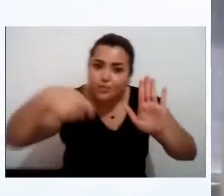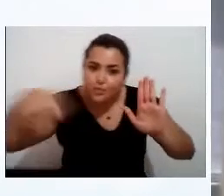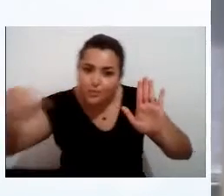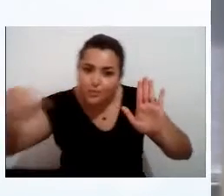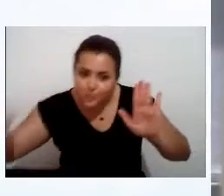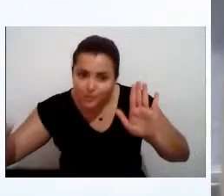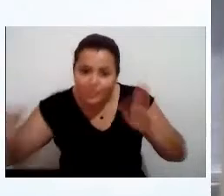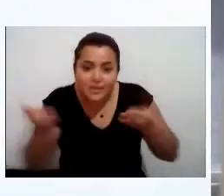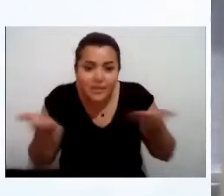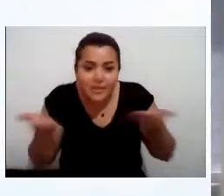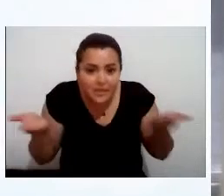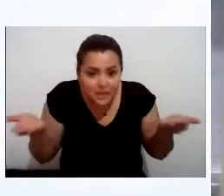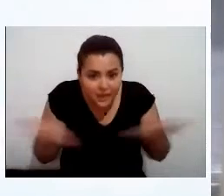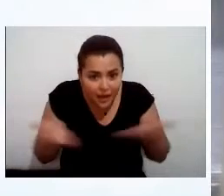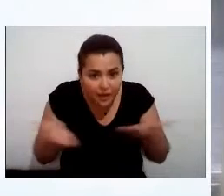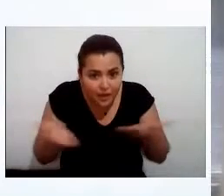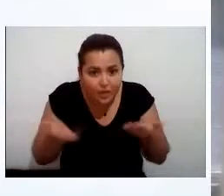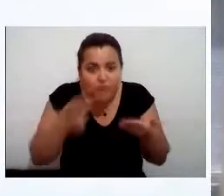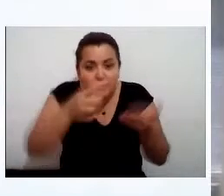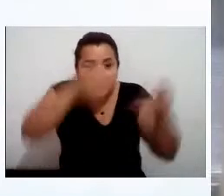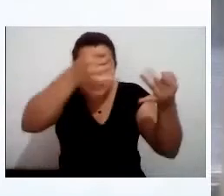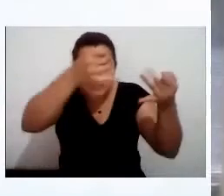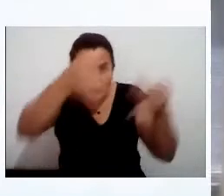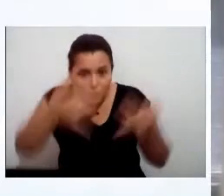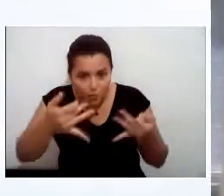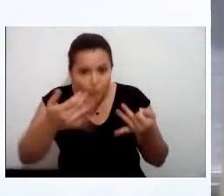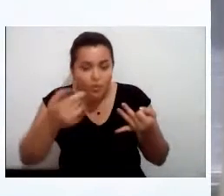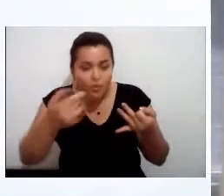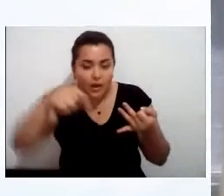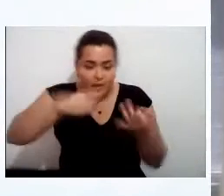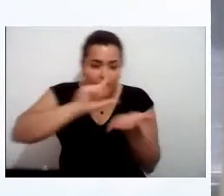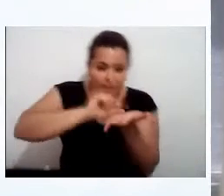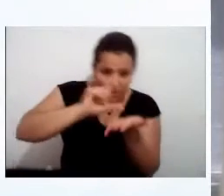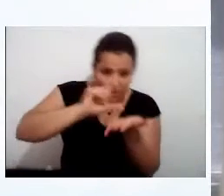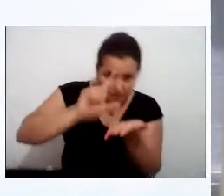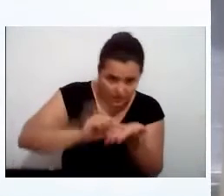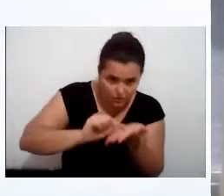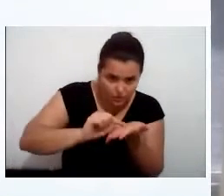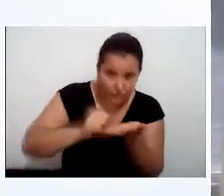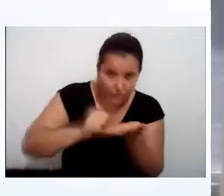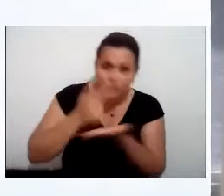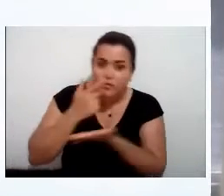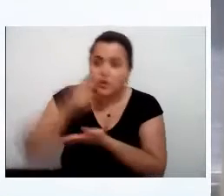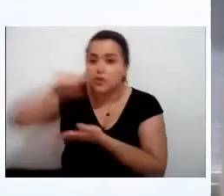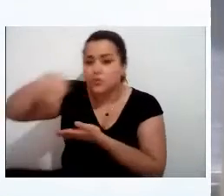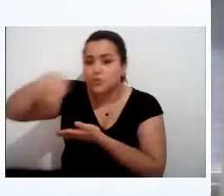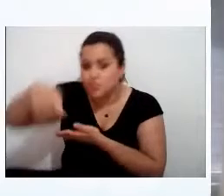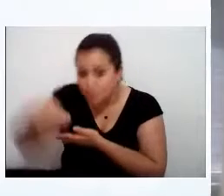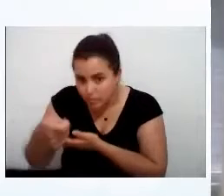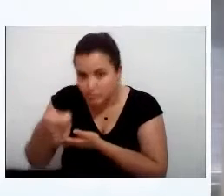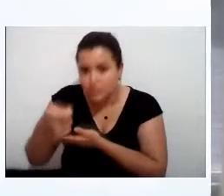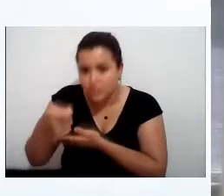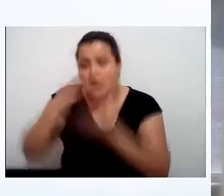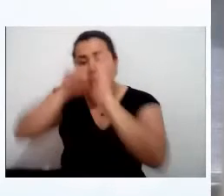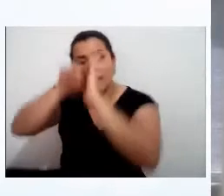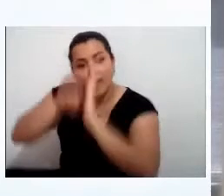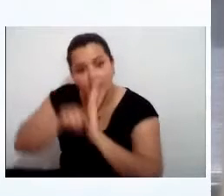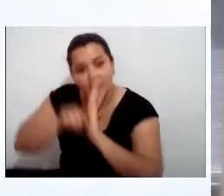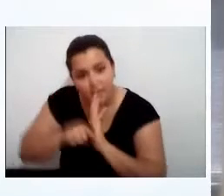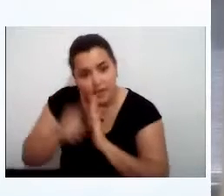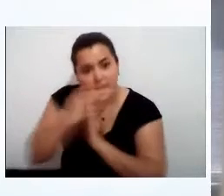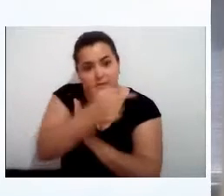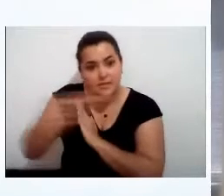é um momento, também você citou no seu artigo, né, que a Globo, né, o G1, também fez uma análise a semana